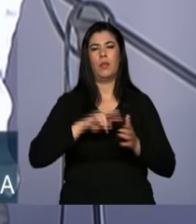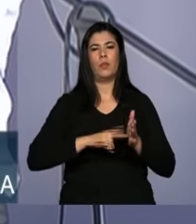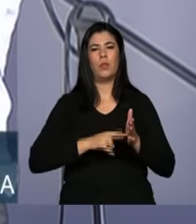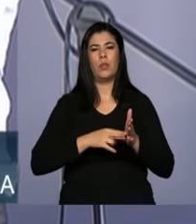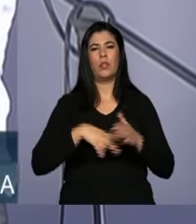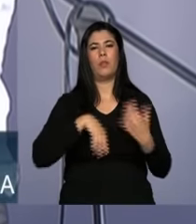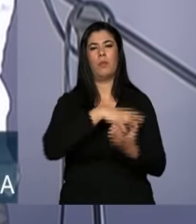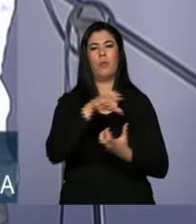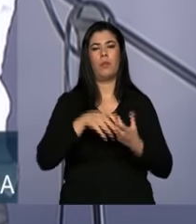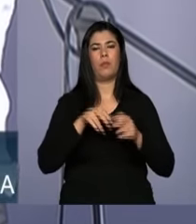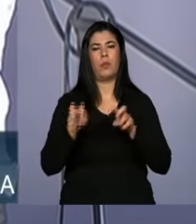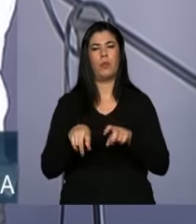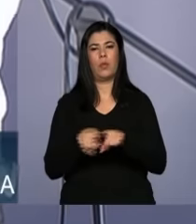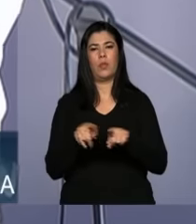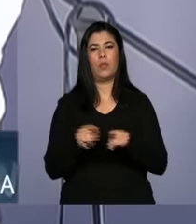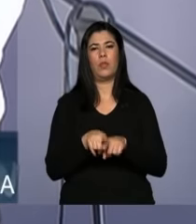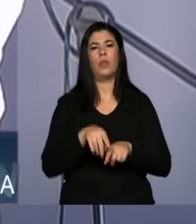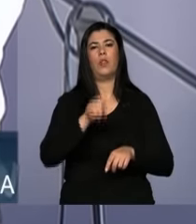do Movimento Sem Terra.